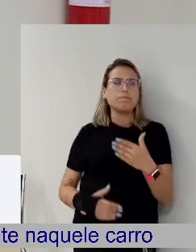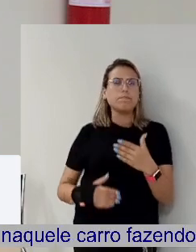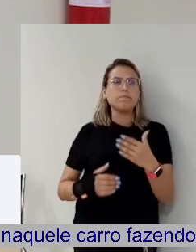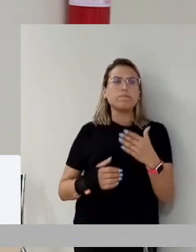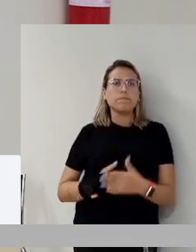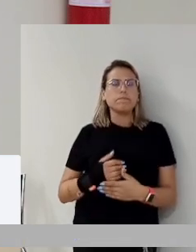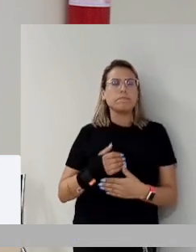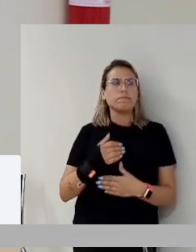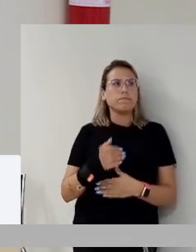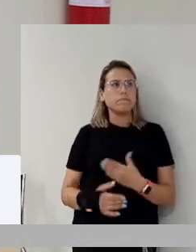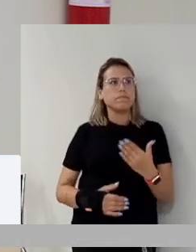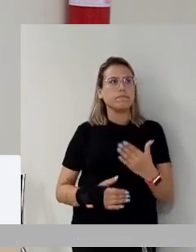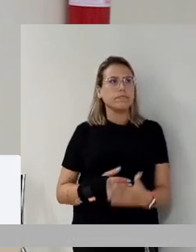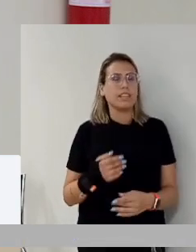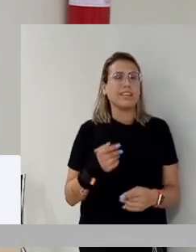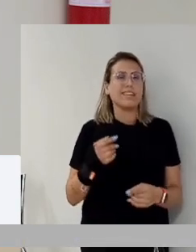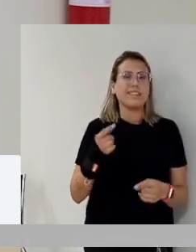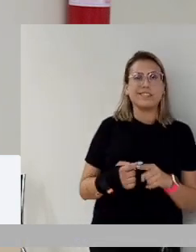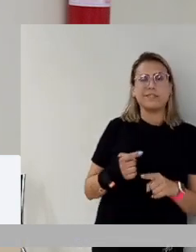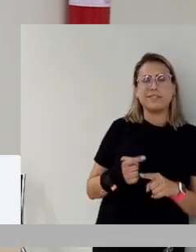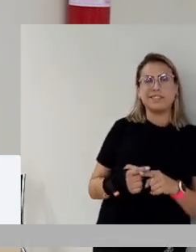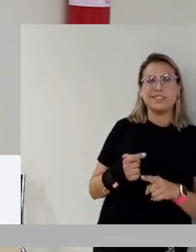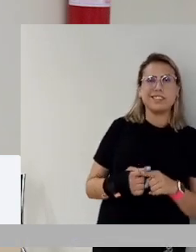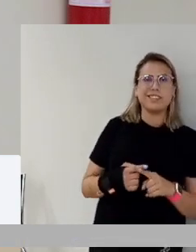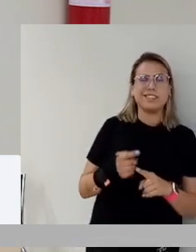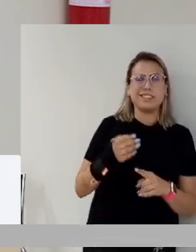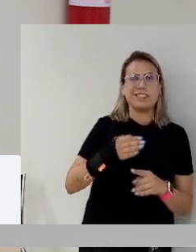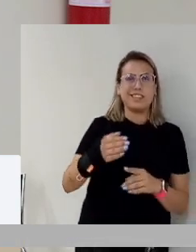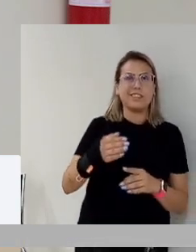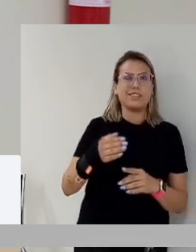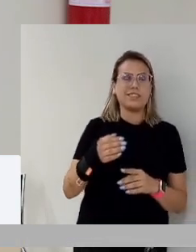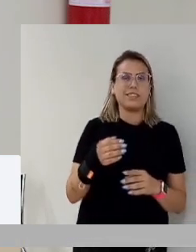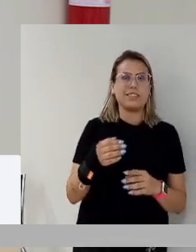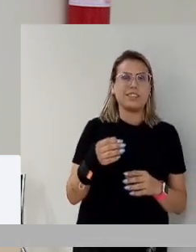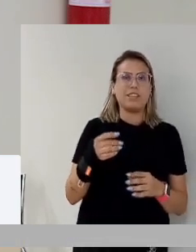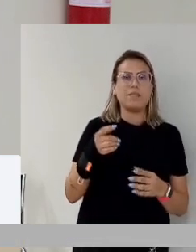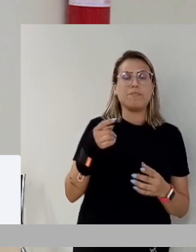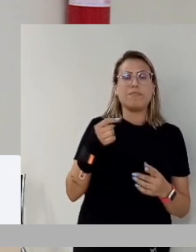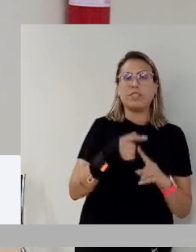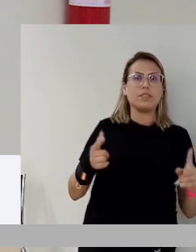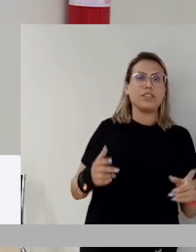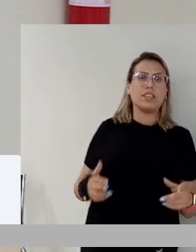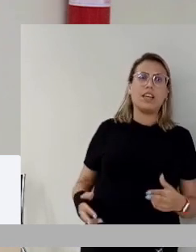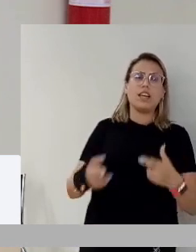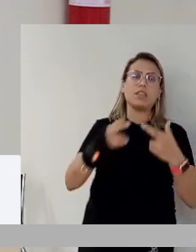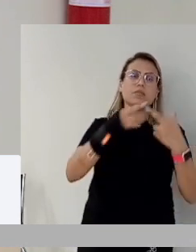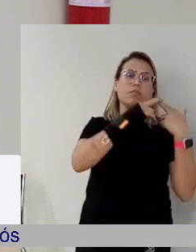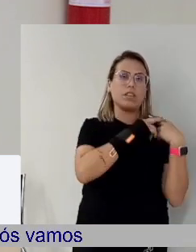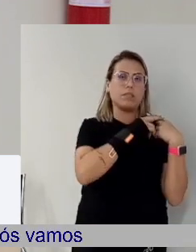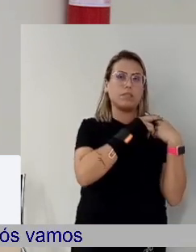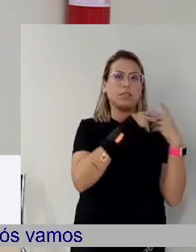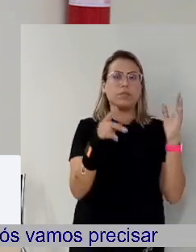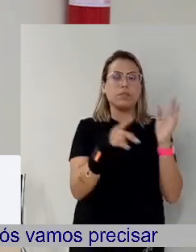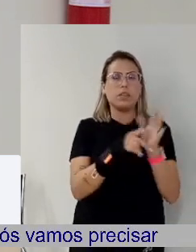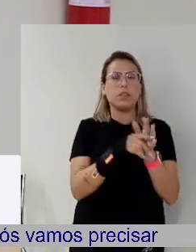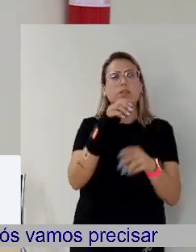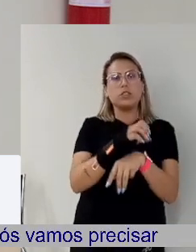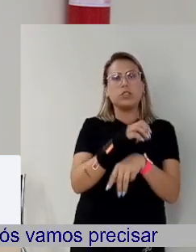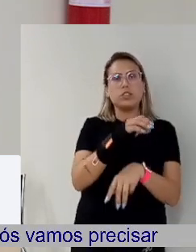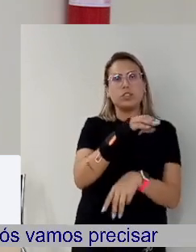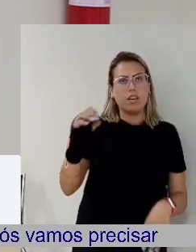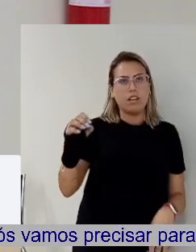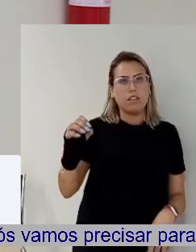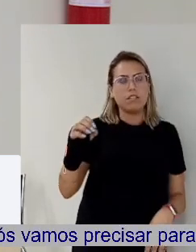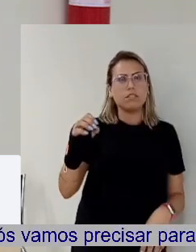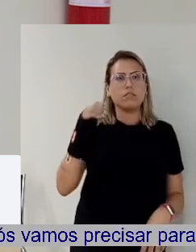tudo porque até porque esse aterro já era para est em operação por irresponsabilidade Pode mesm até dizer do próprio Estado né o estado